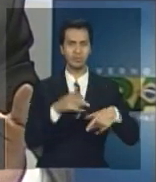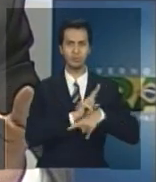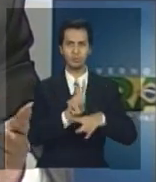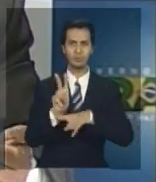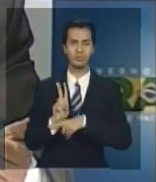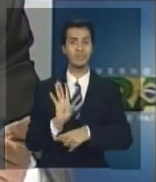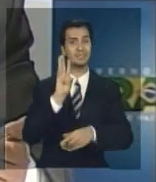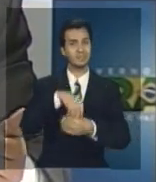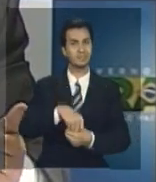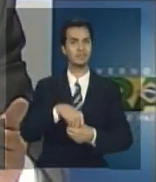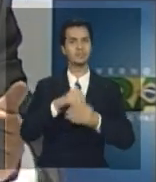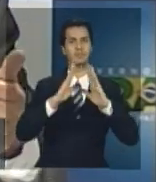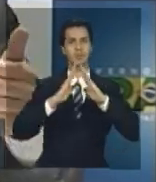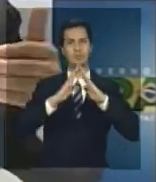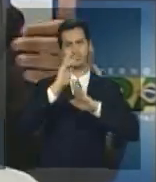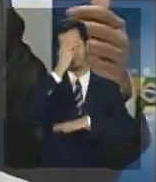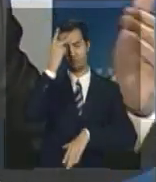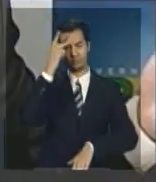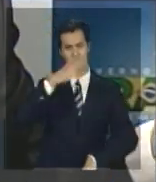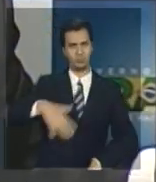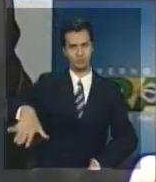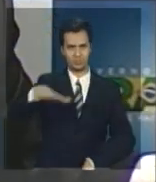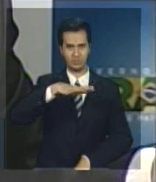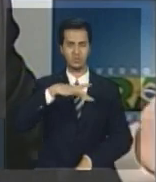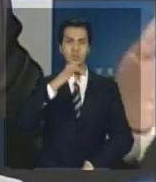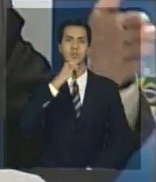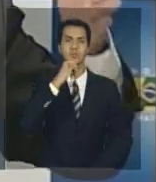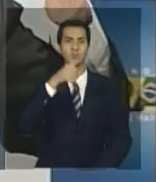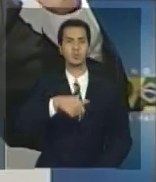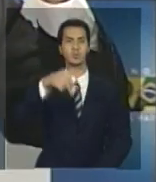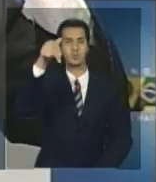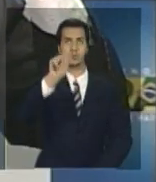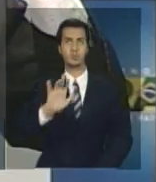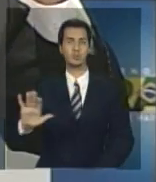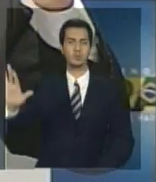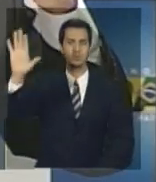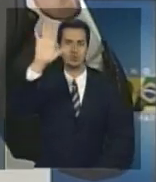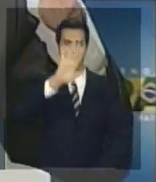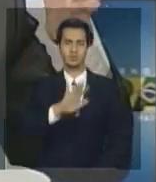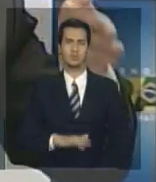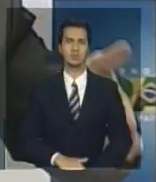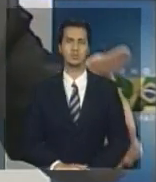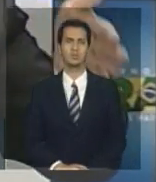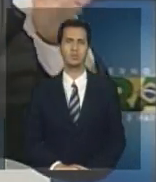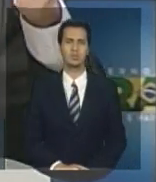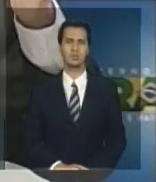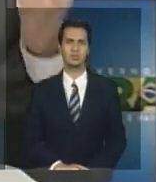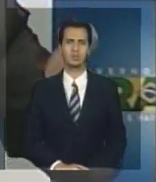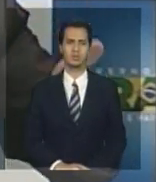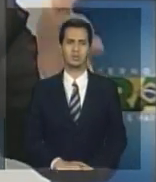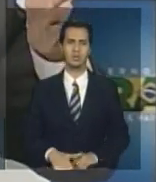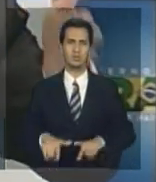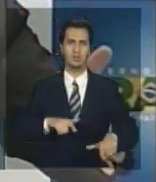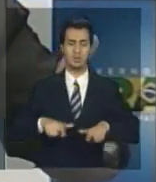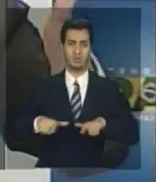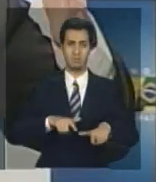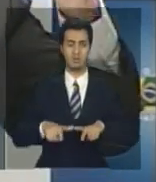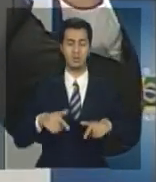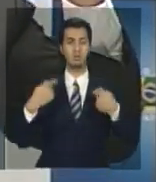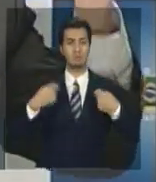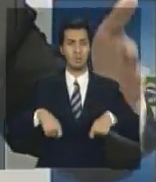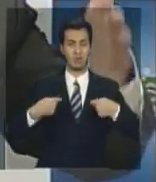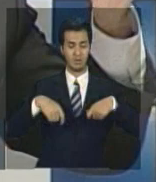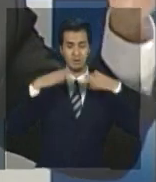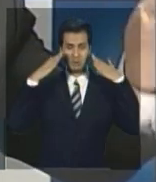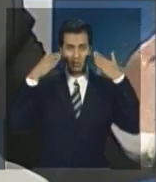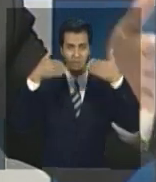que a gente tem uma clareza hoje, né? De que na região nordeste do país, as ações têm que estar concentradas nesse momento